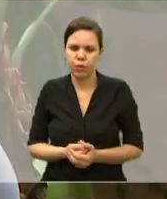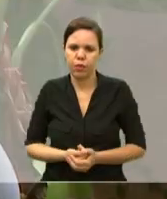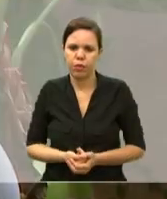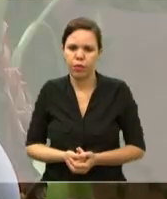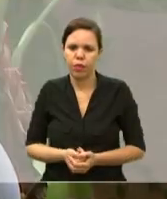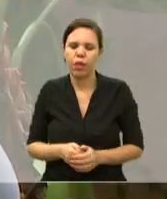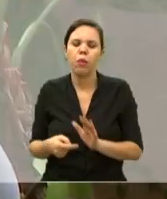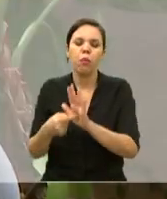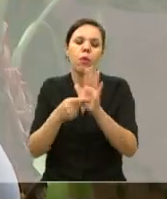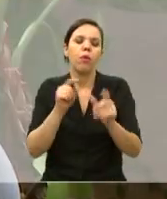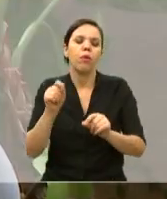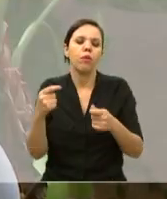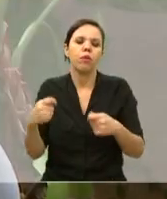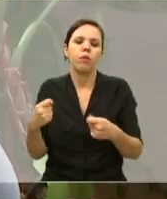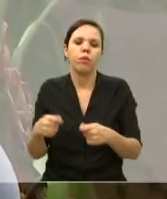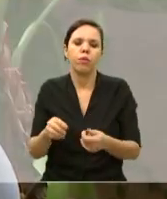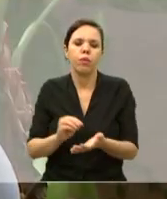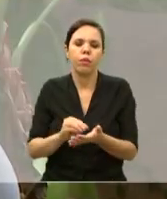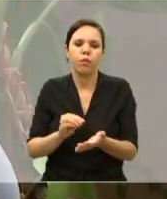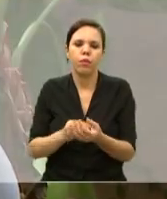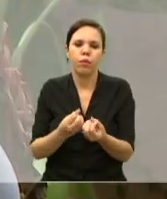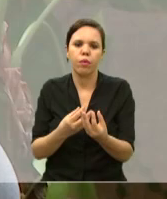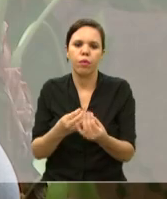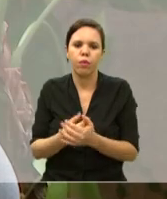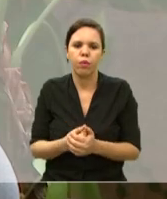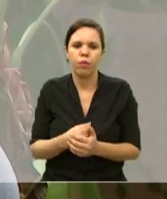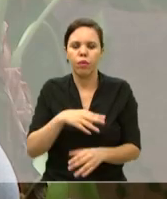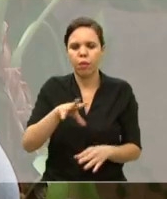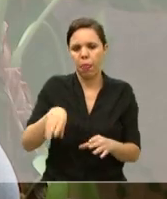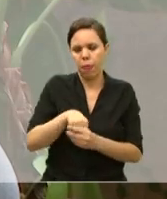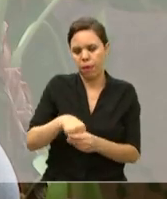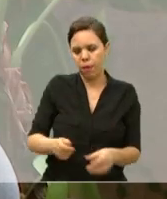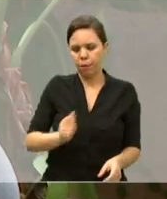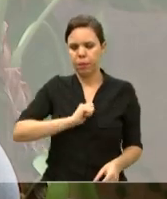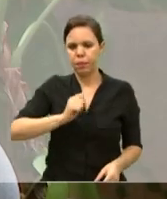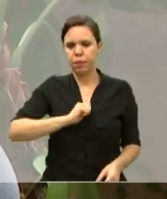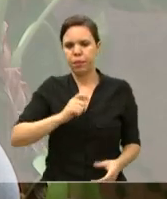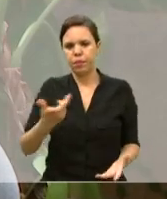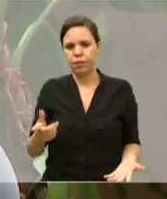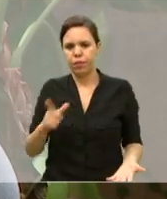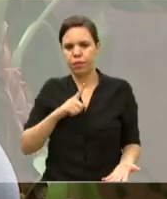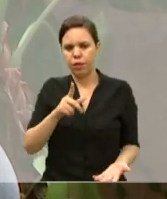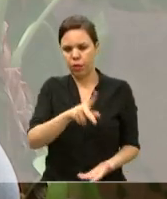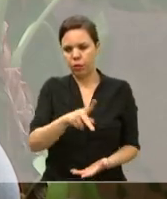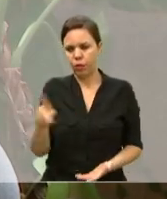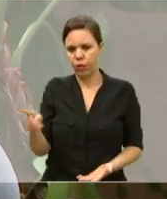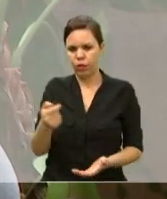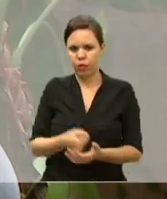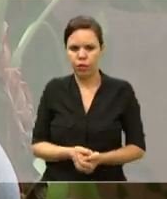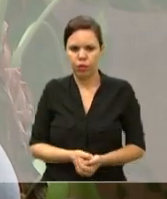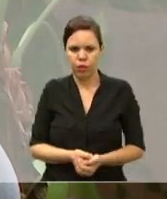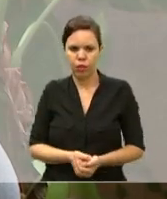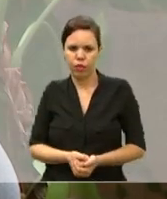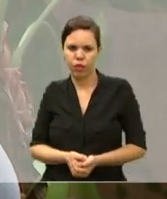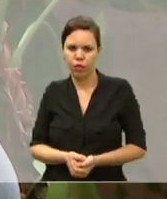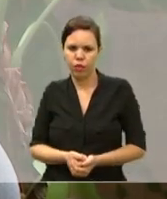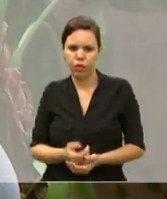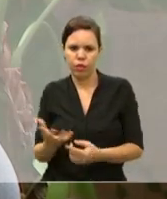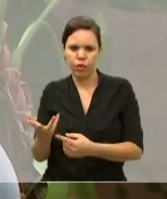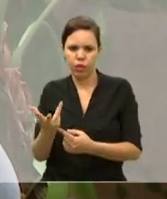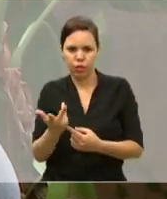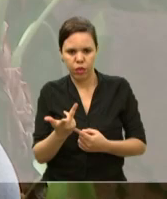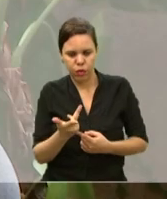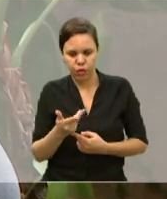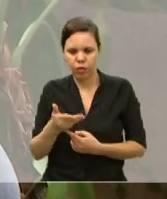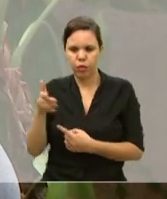né? E dentro da formação, né, da antroposofia, os professores eles vivenciam e passam pela arte,